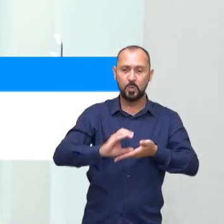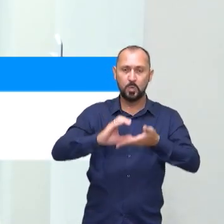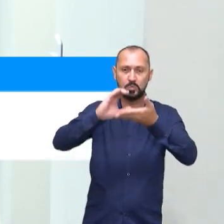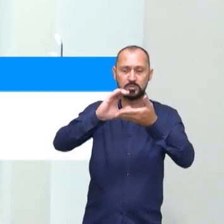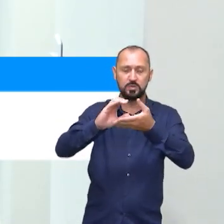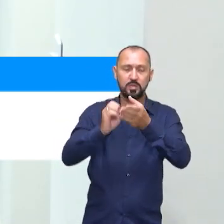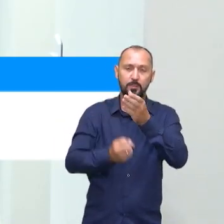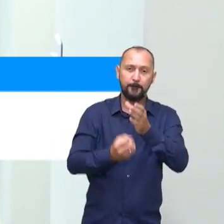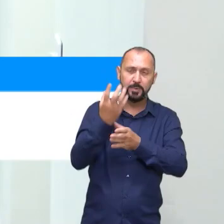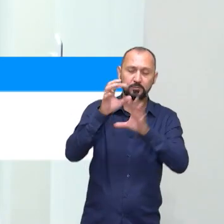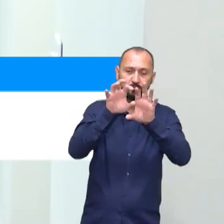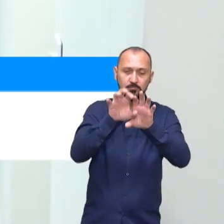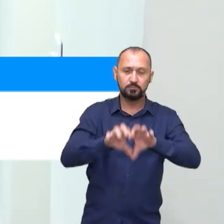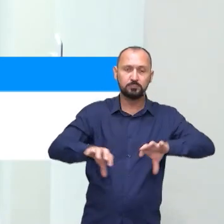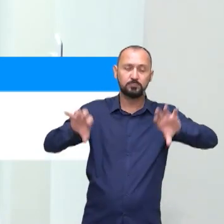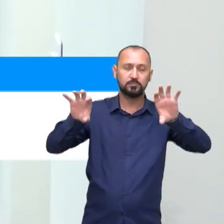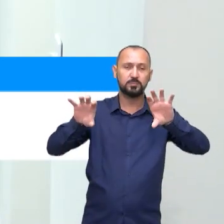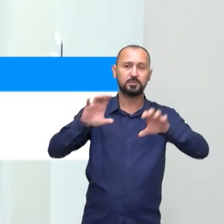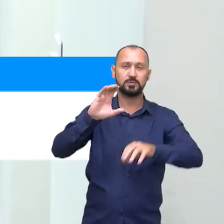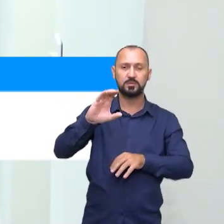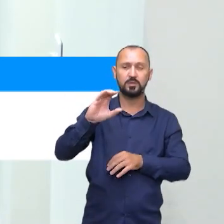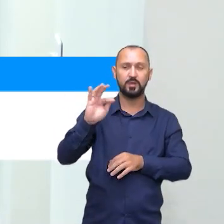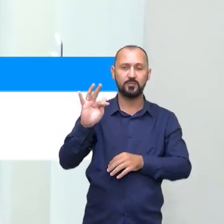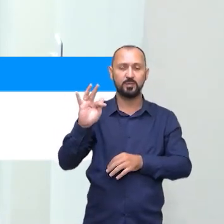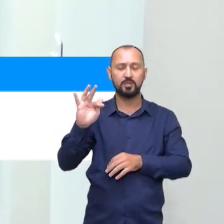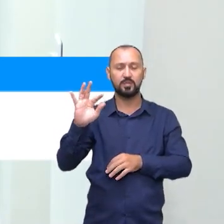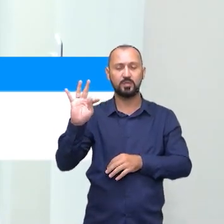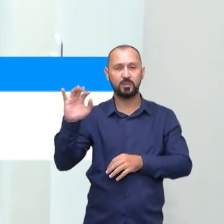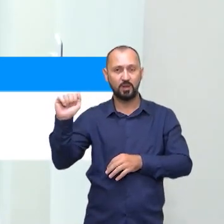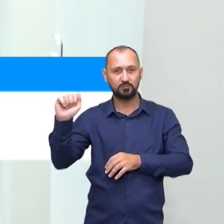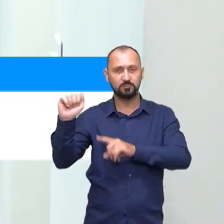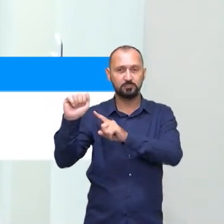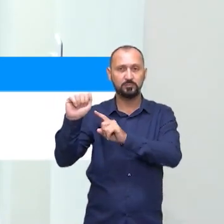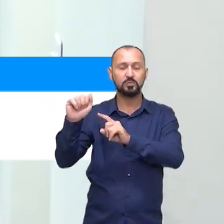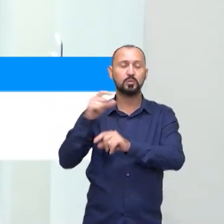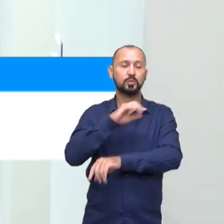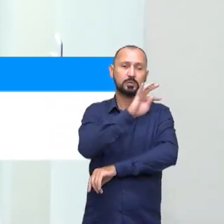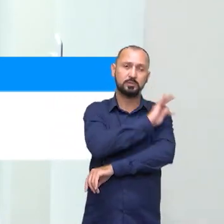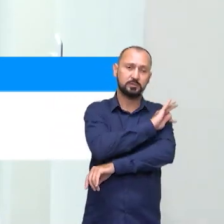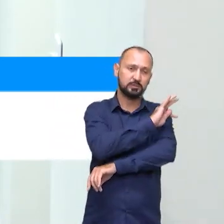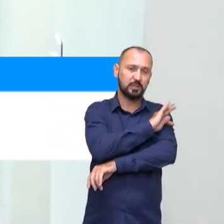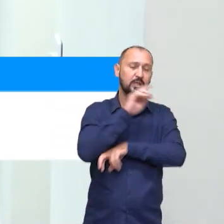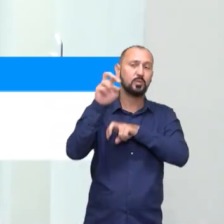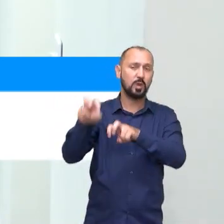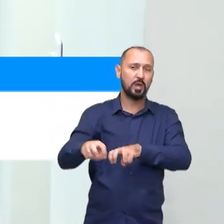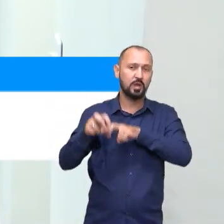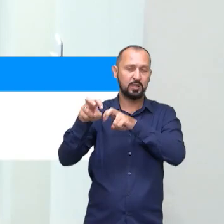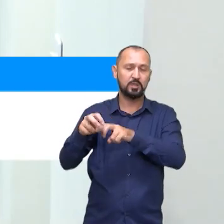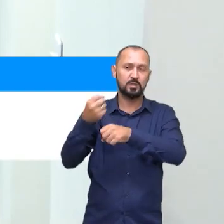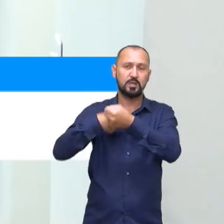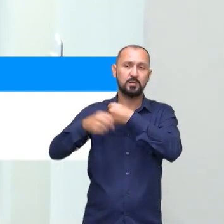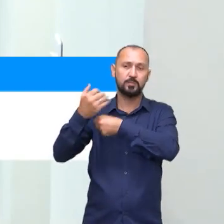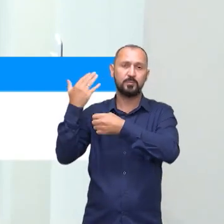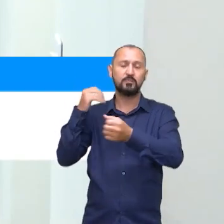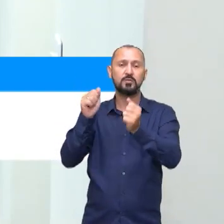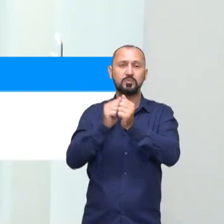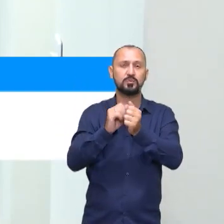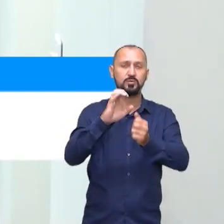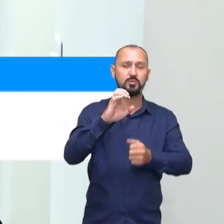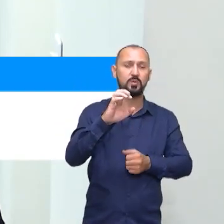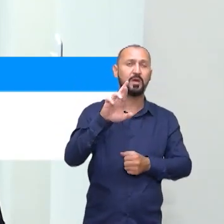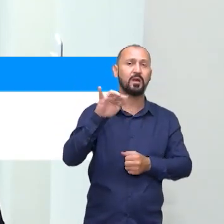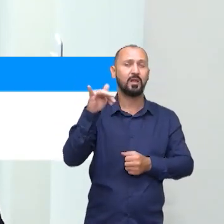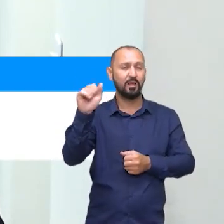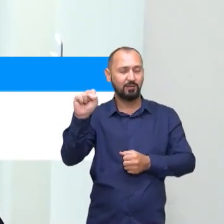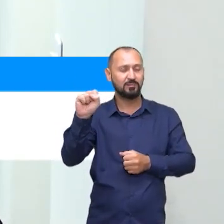como fui autor também do projeto de criação do Conselho, do desmembramento do CFTA, que é o Conselho Federal